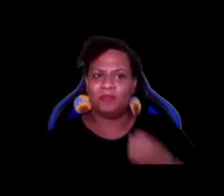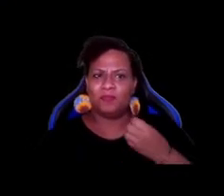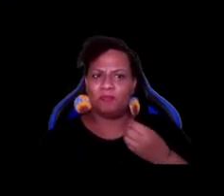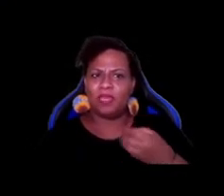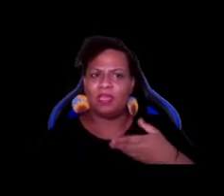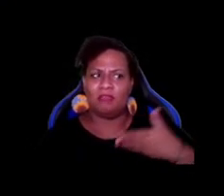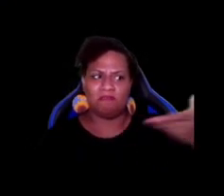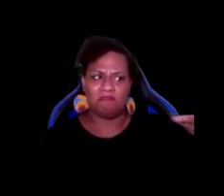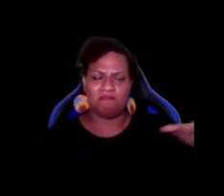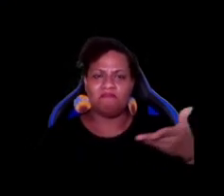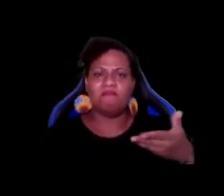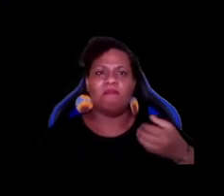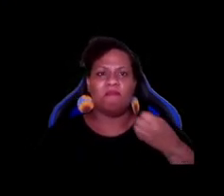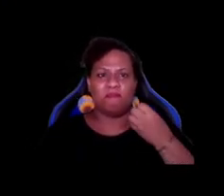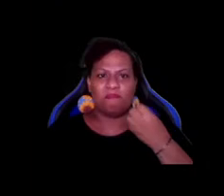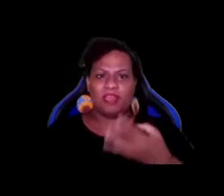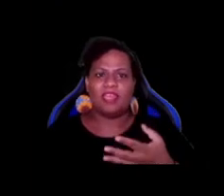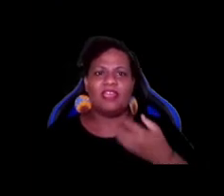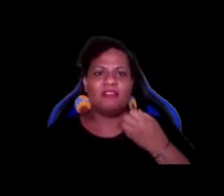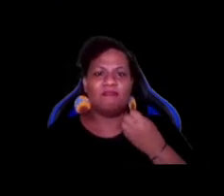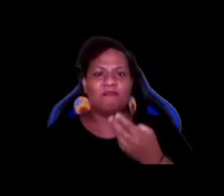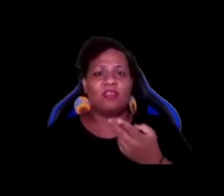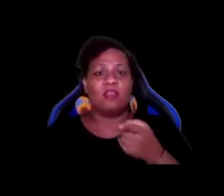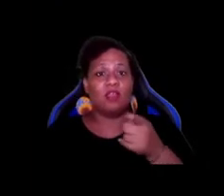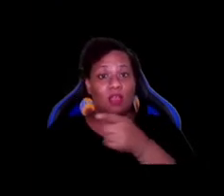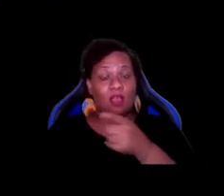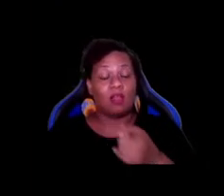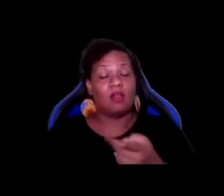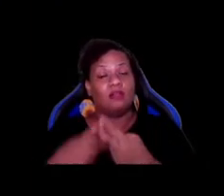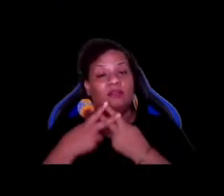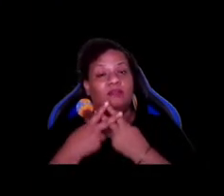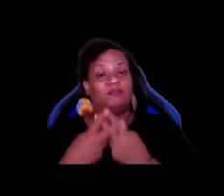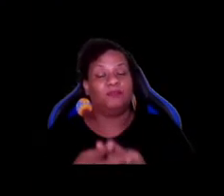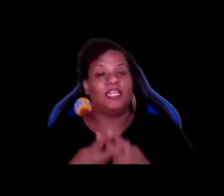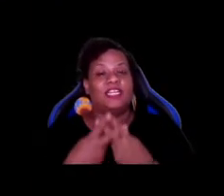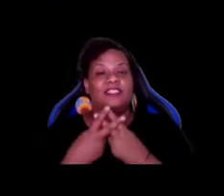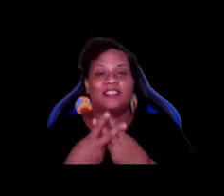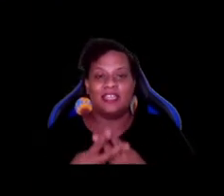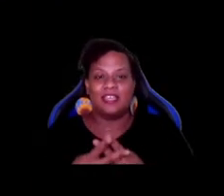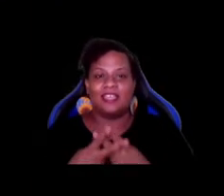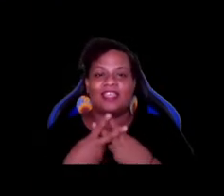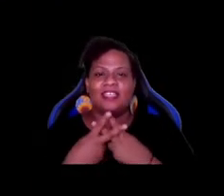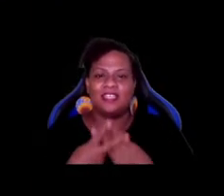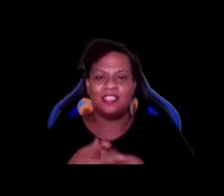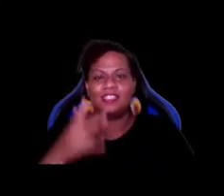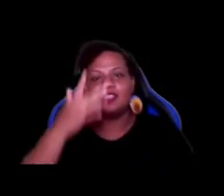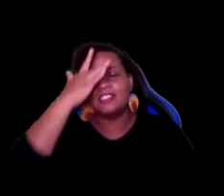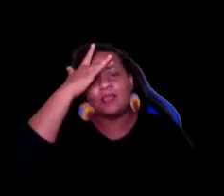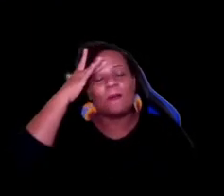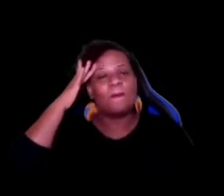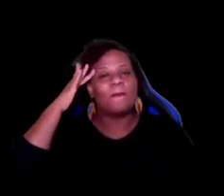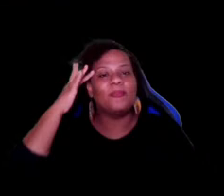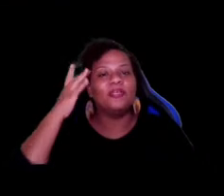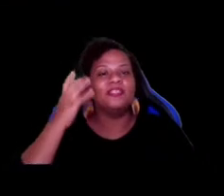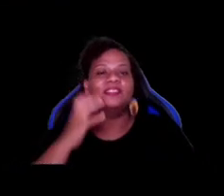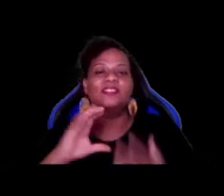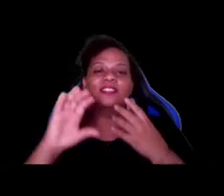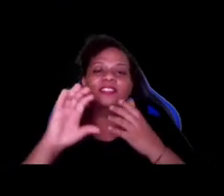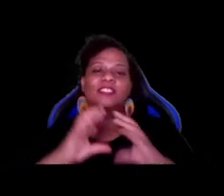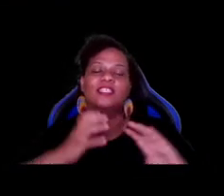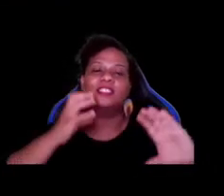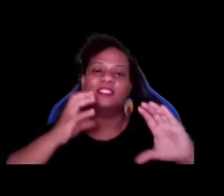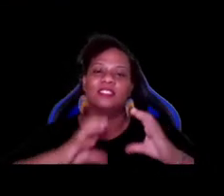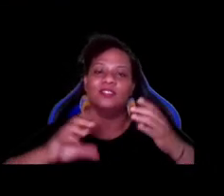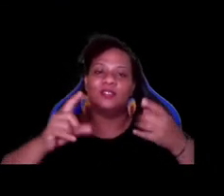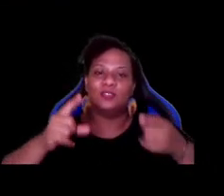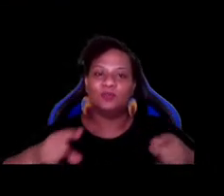recebida e com muita paciência, né, todo o pessoal, as canções desse